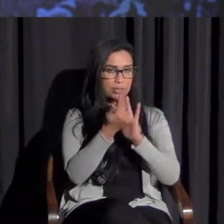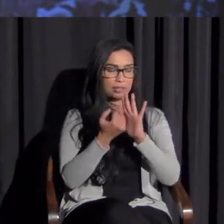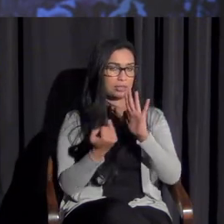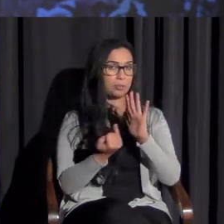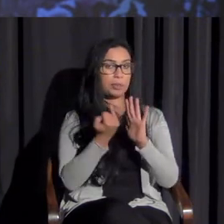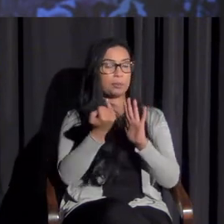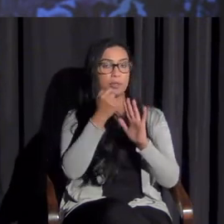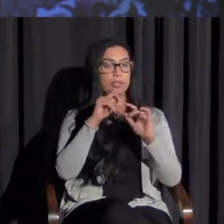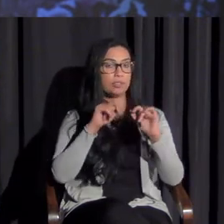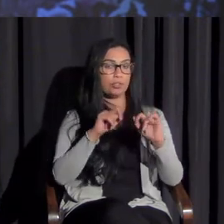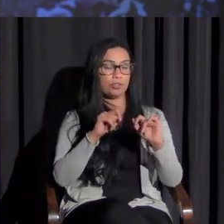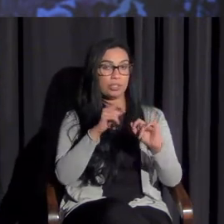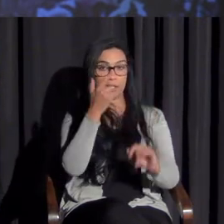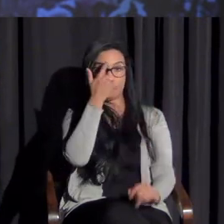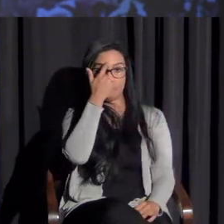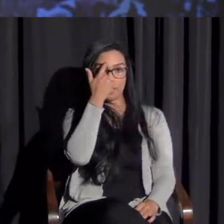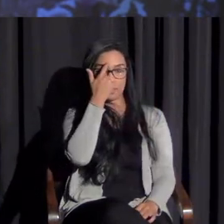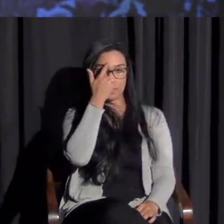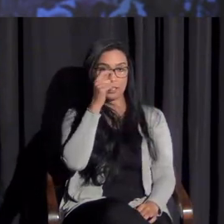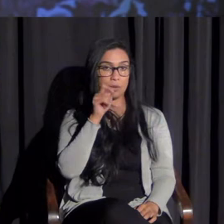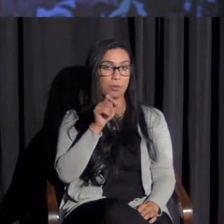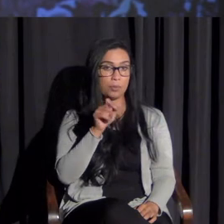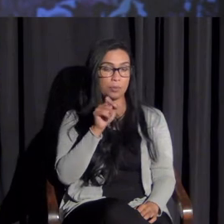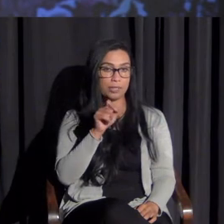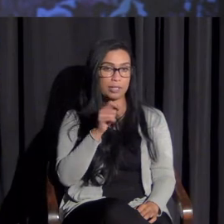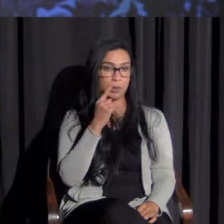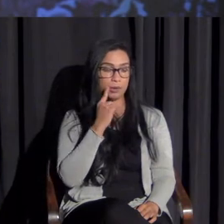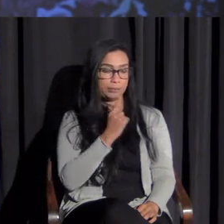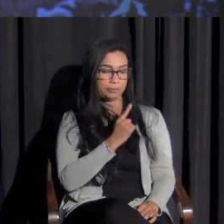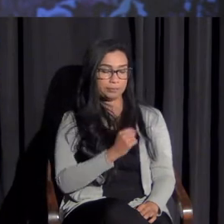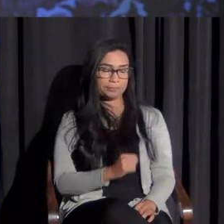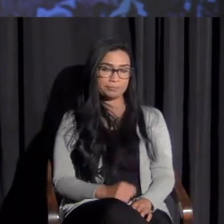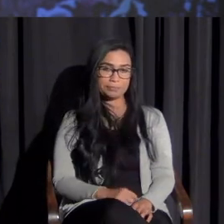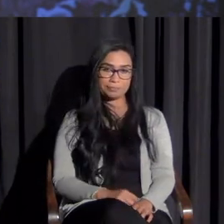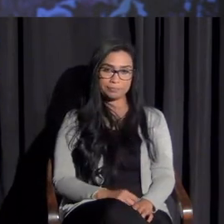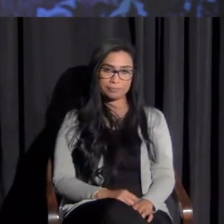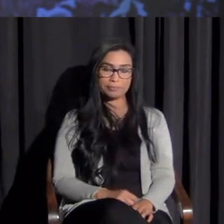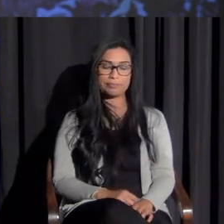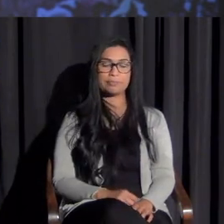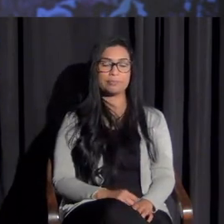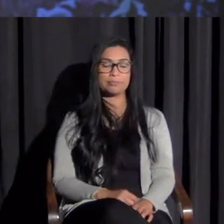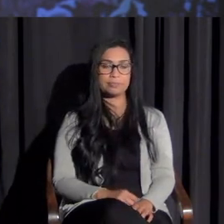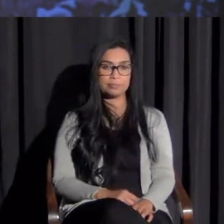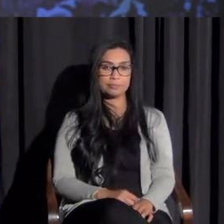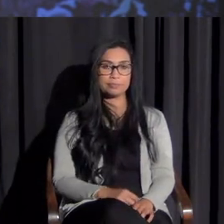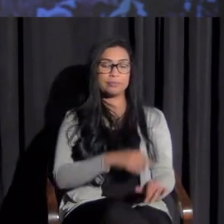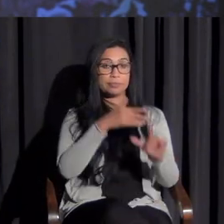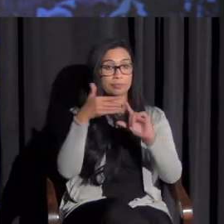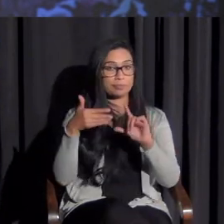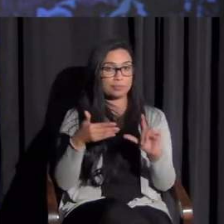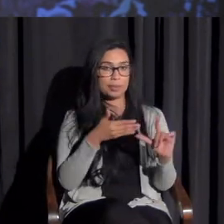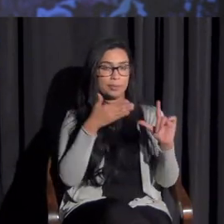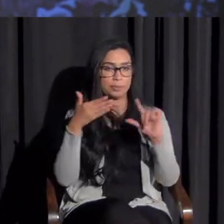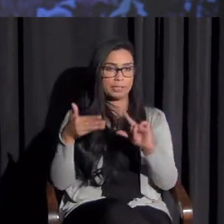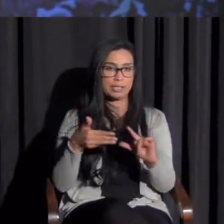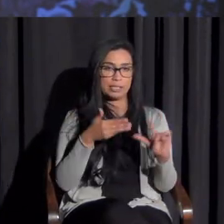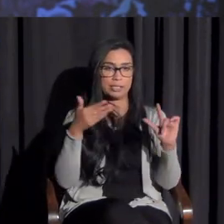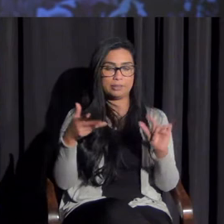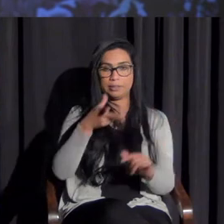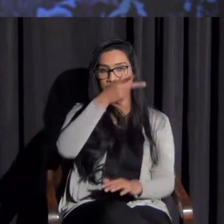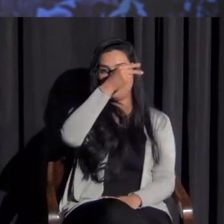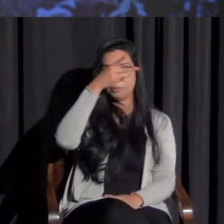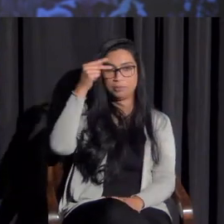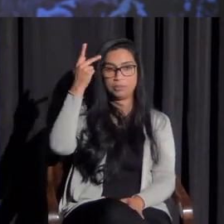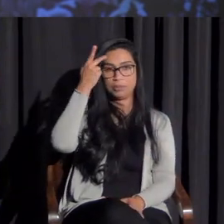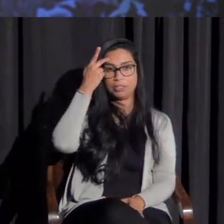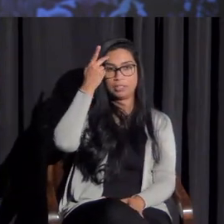gente pensar sobre ela, que são os gradis. Então, inicialmente, houve uma ocupação, e aí a Prefeitura de São Paulo,